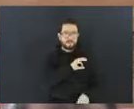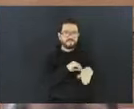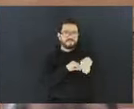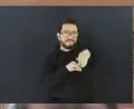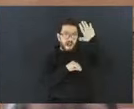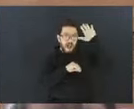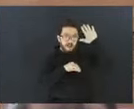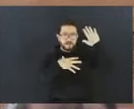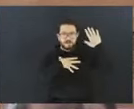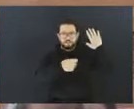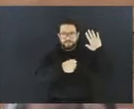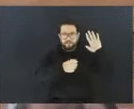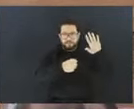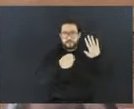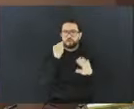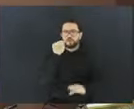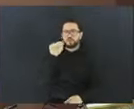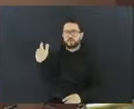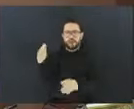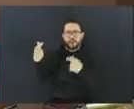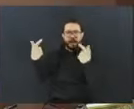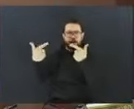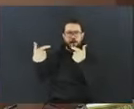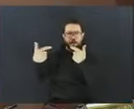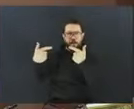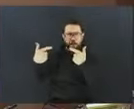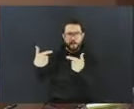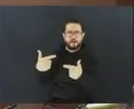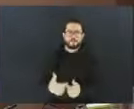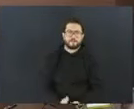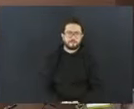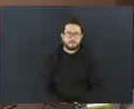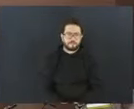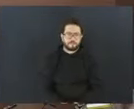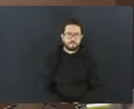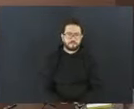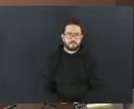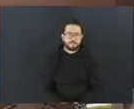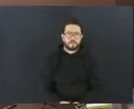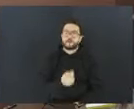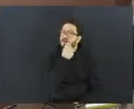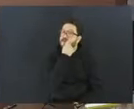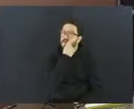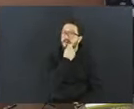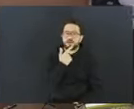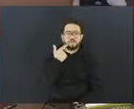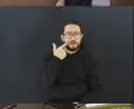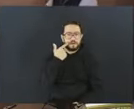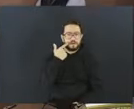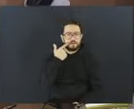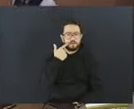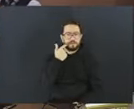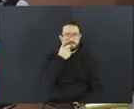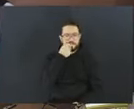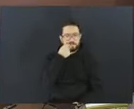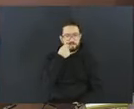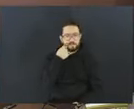os bandidos? Obrigado, vereador. Próxima vereadora, a vereadora Amália Tortato. Obrigada,